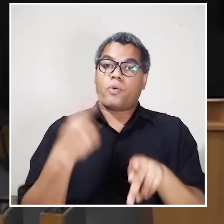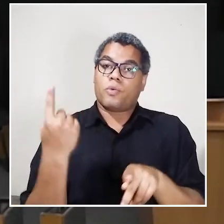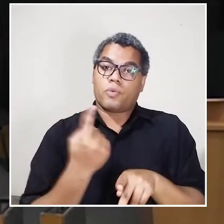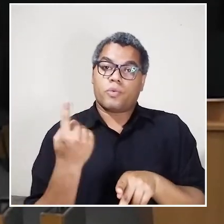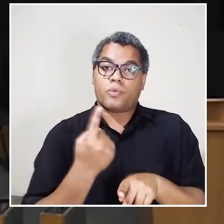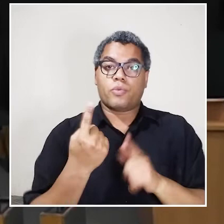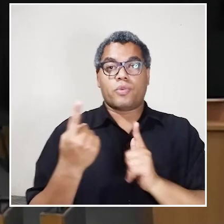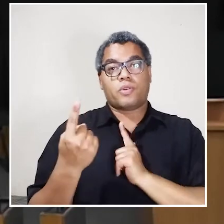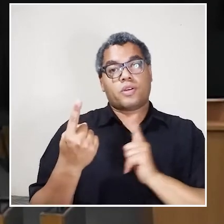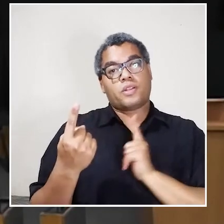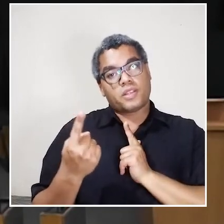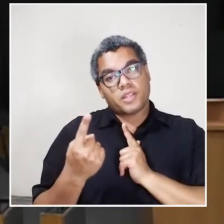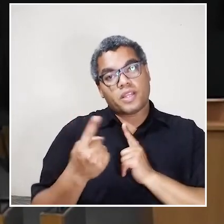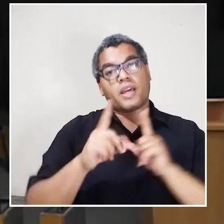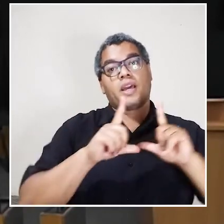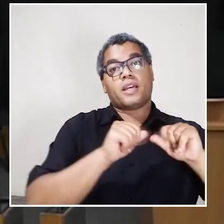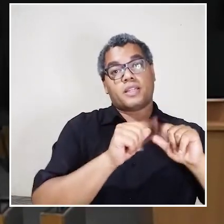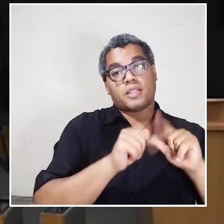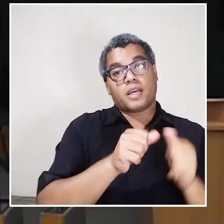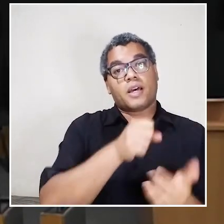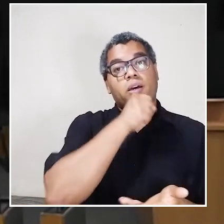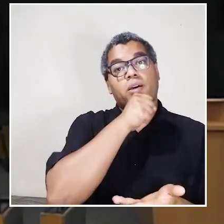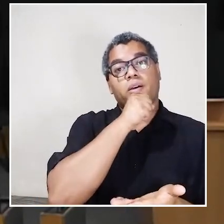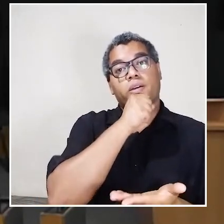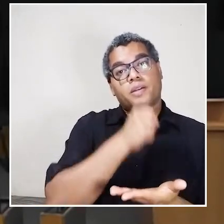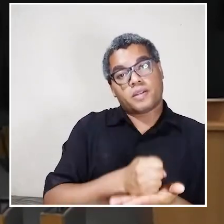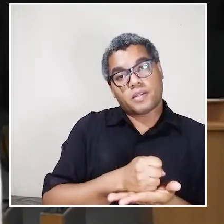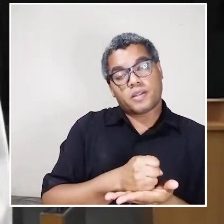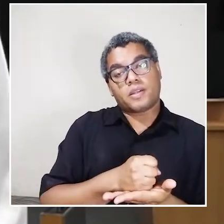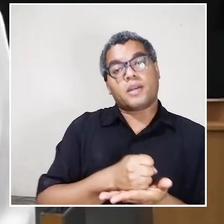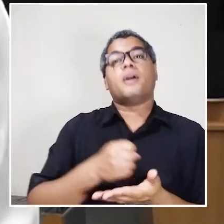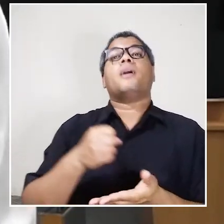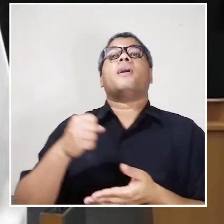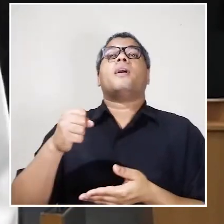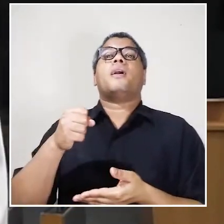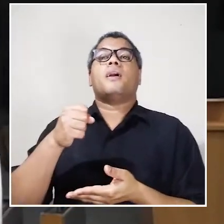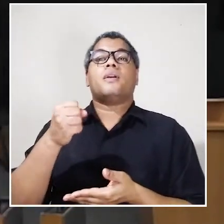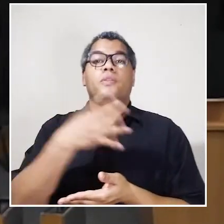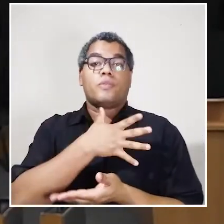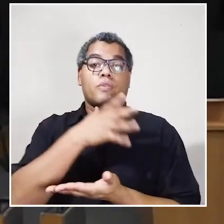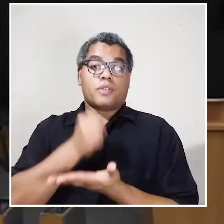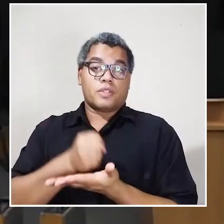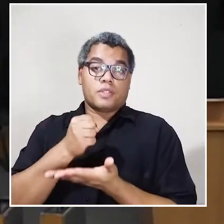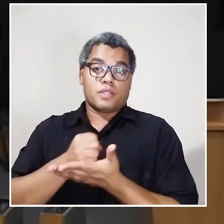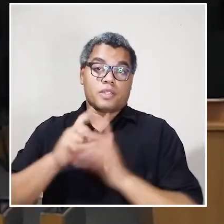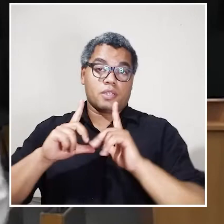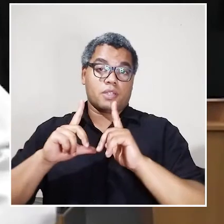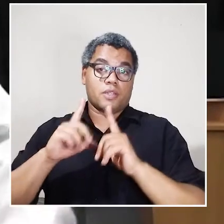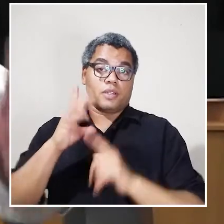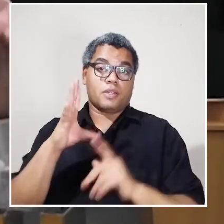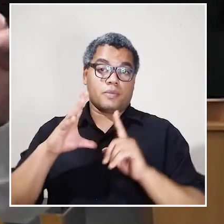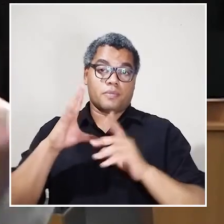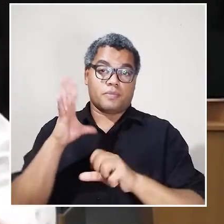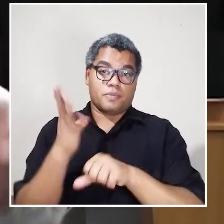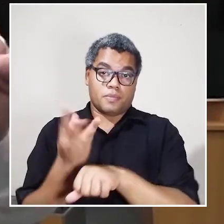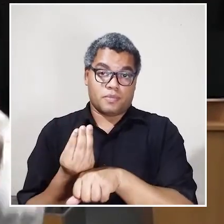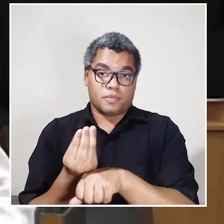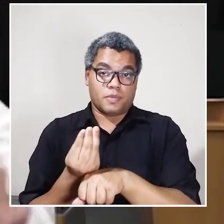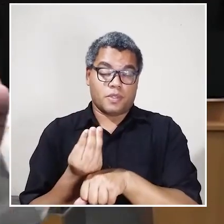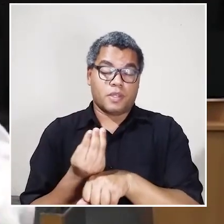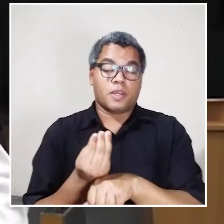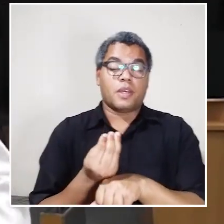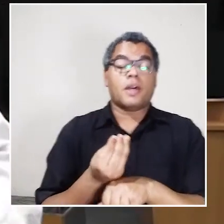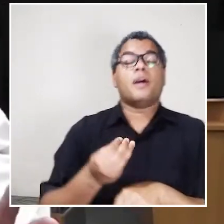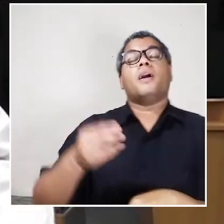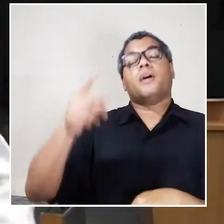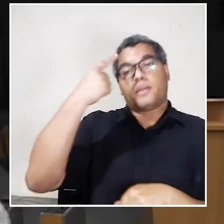Testamento. E é preciso, nesses tempos de restauração, nessa reinvenção da vida, não perdermos isto